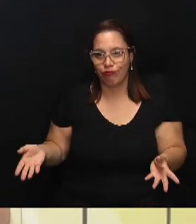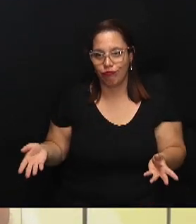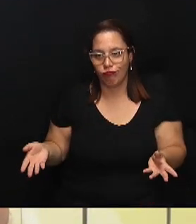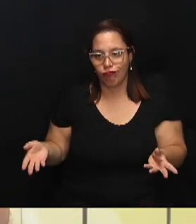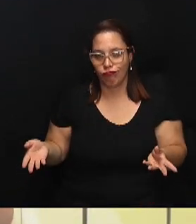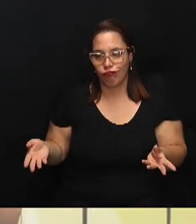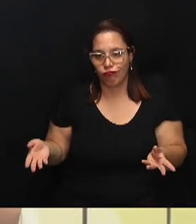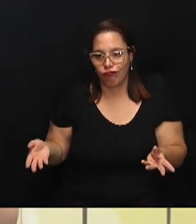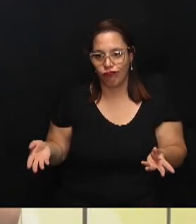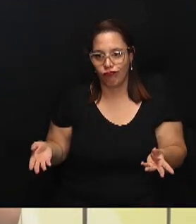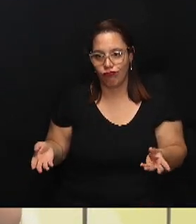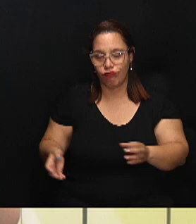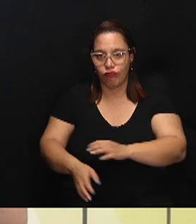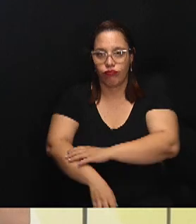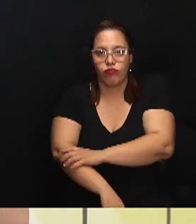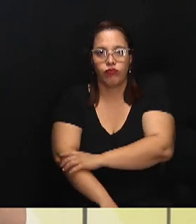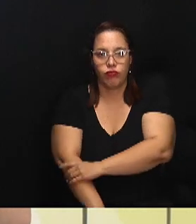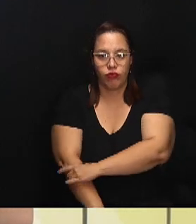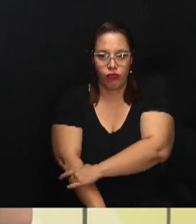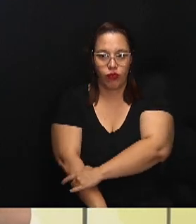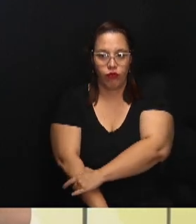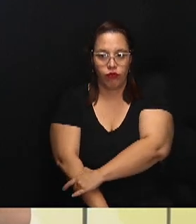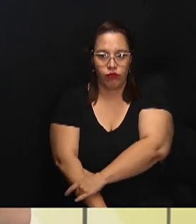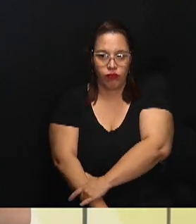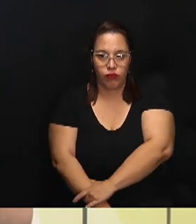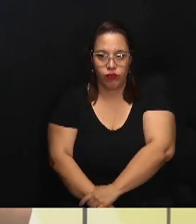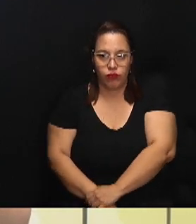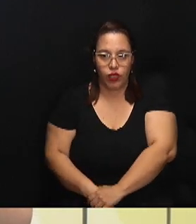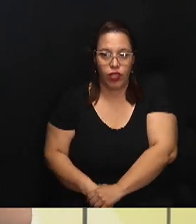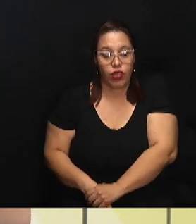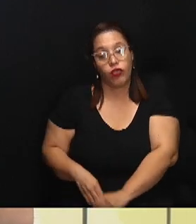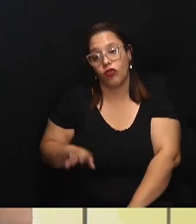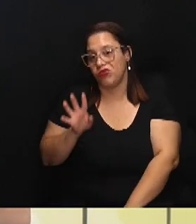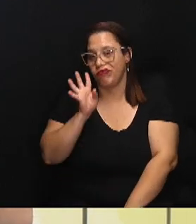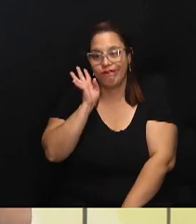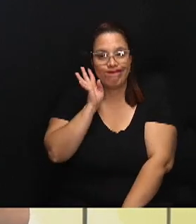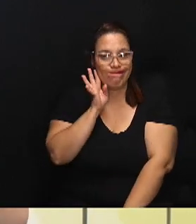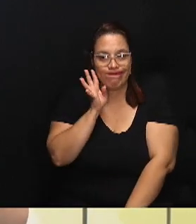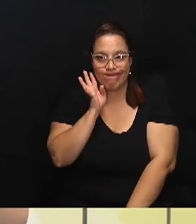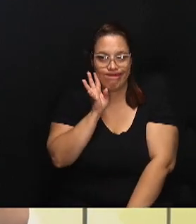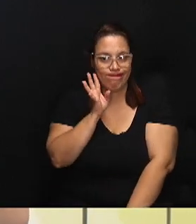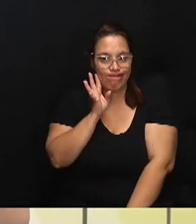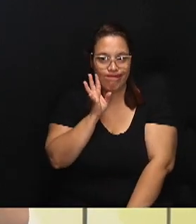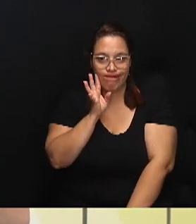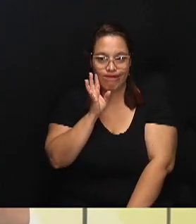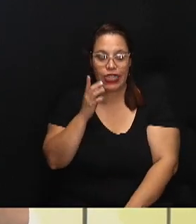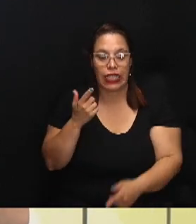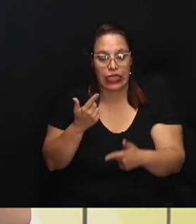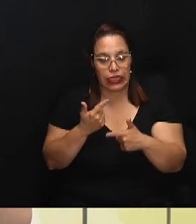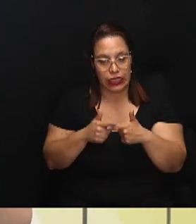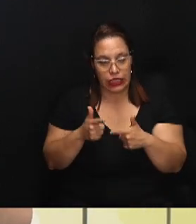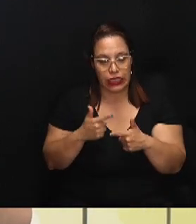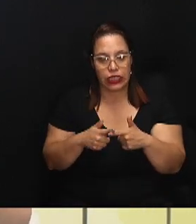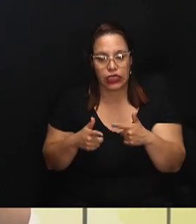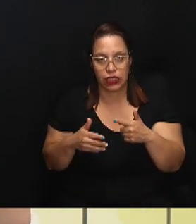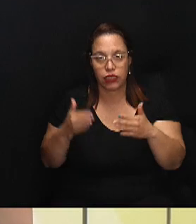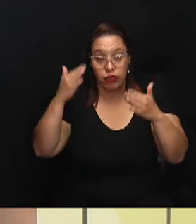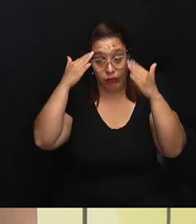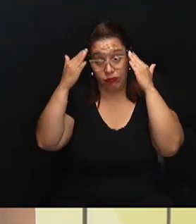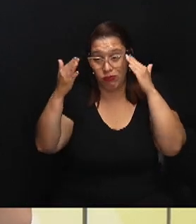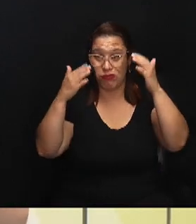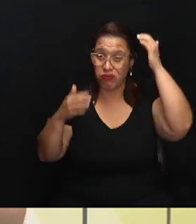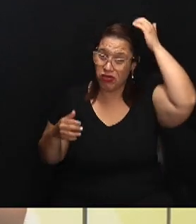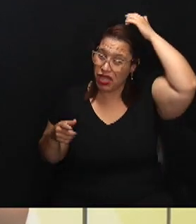social, né? E aí isso para ele também não vai ser bacana. E isso também é uma coisa que traz prejuízos psíquicos, né? Eu